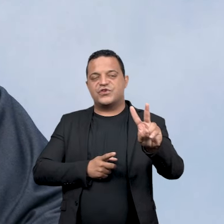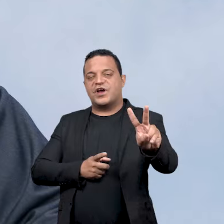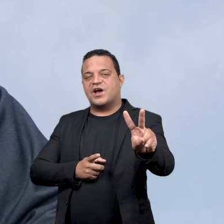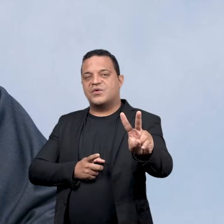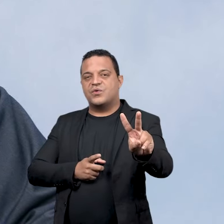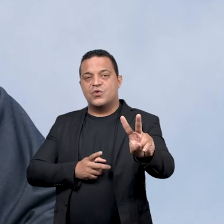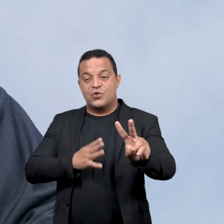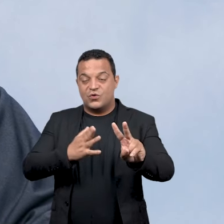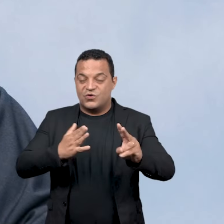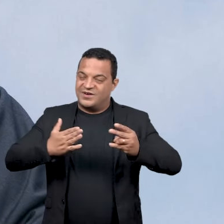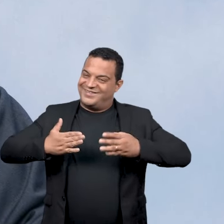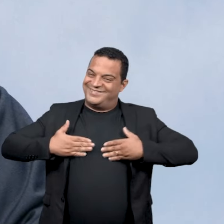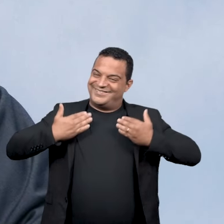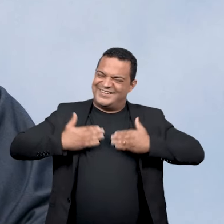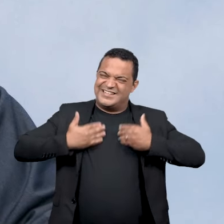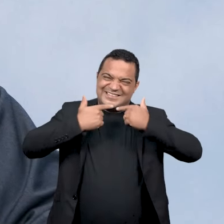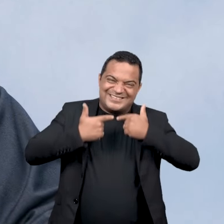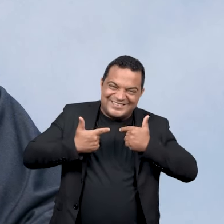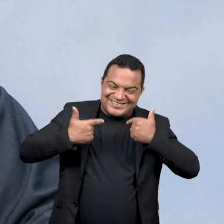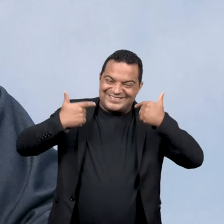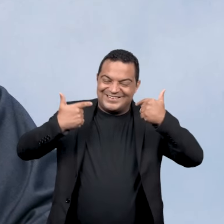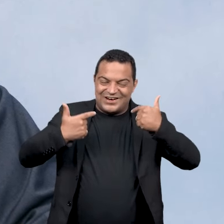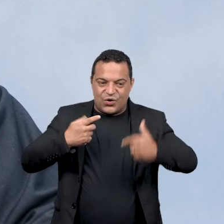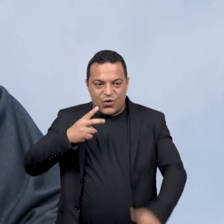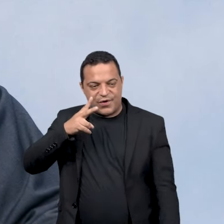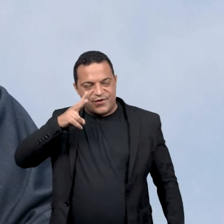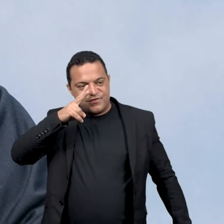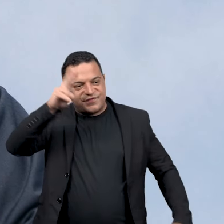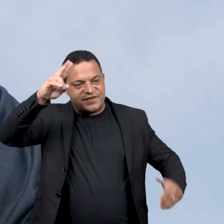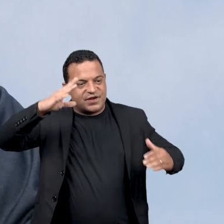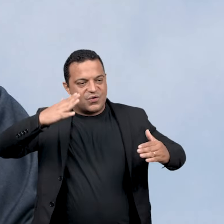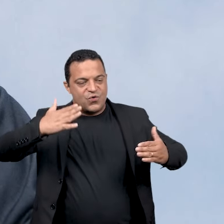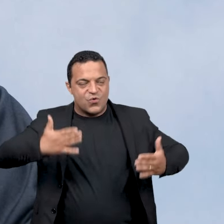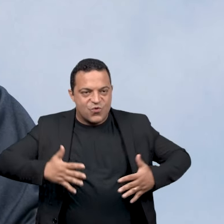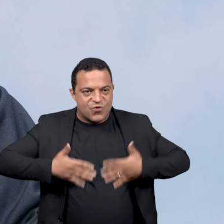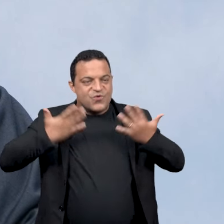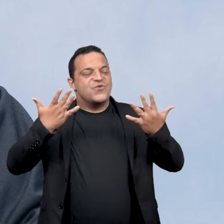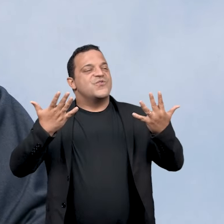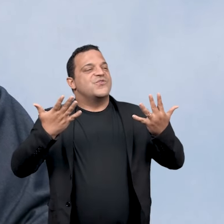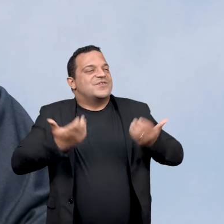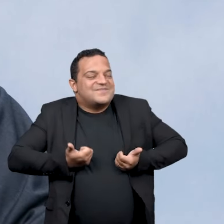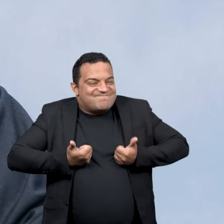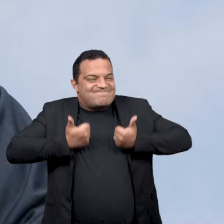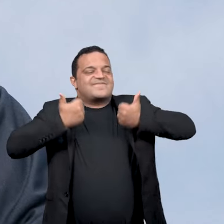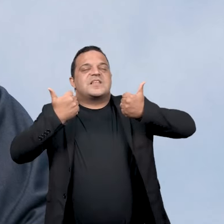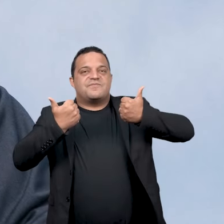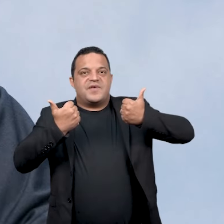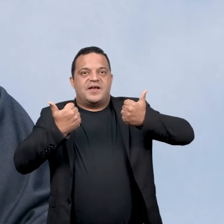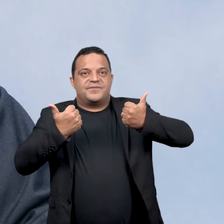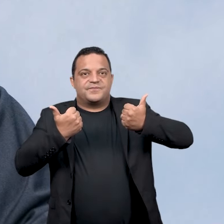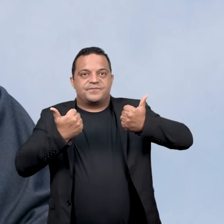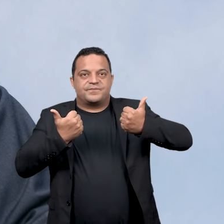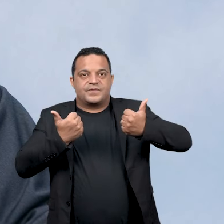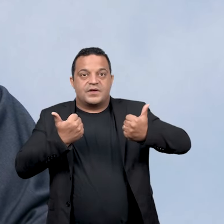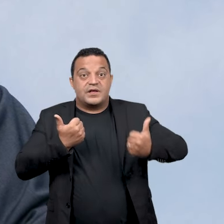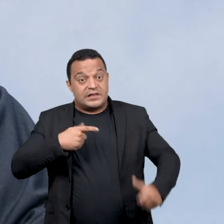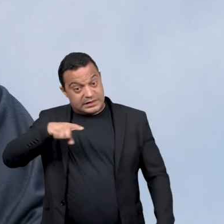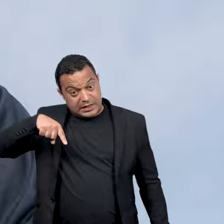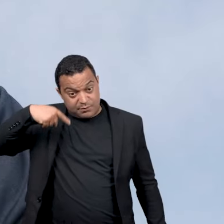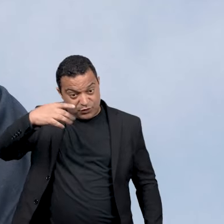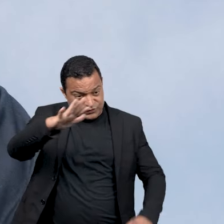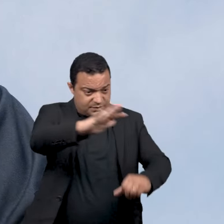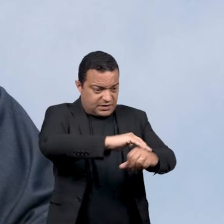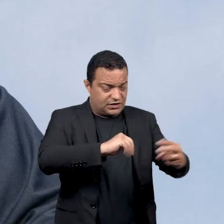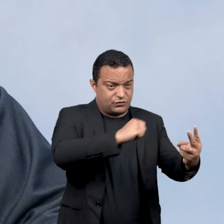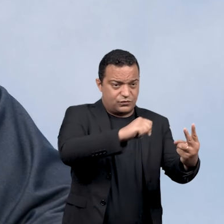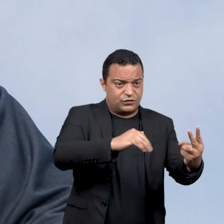chegando com um sorriso, com alegria, e aquilo trouxe um renovo na minha vida naquele dia. E eu